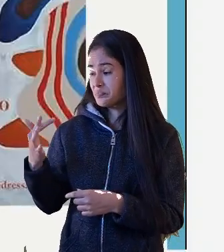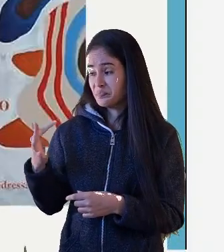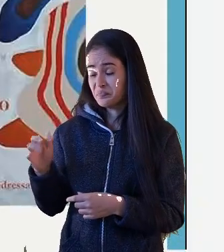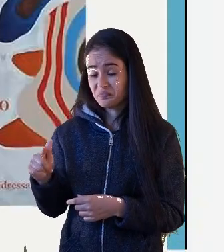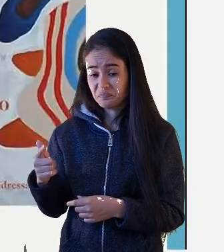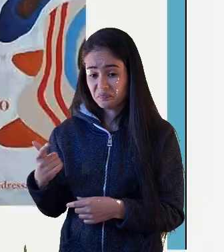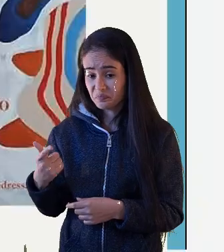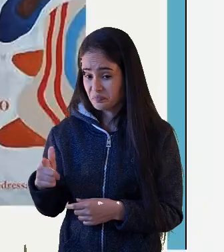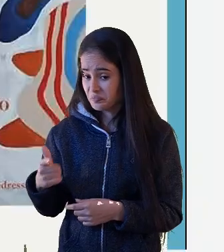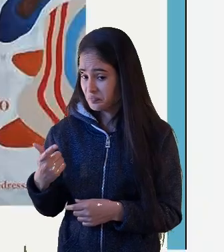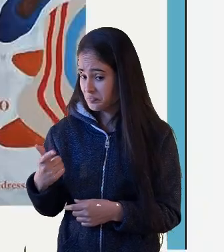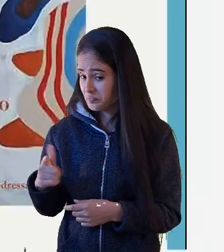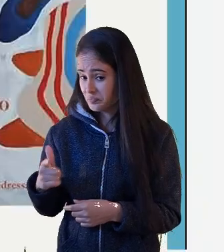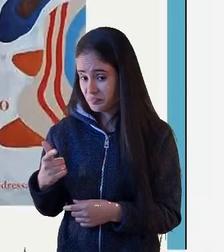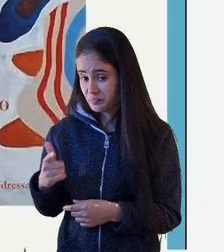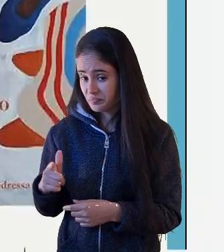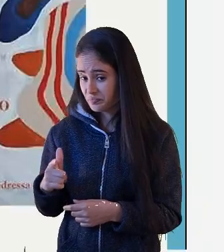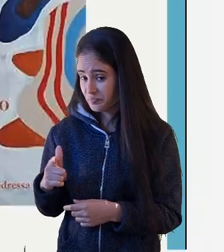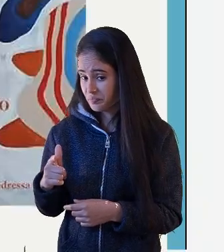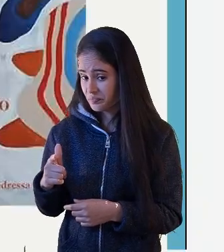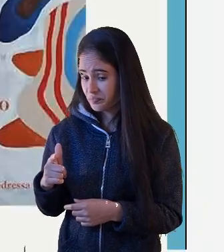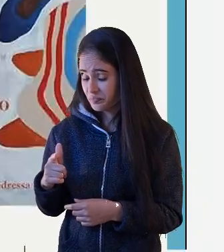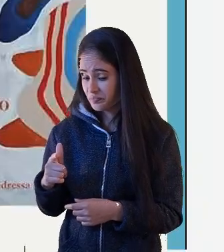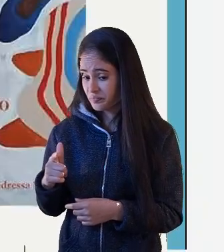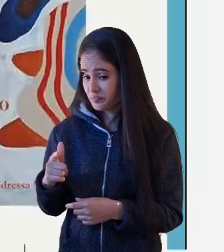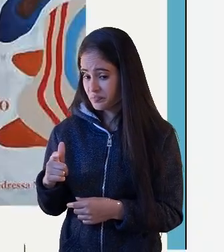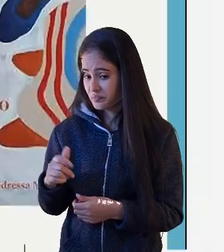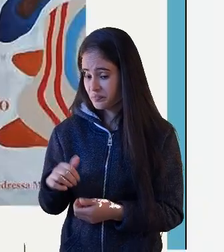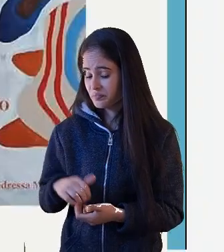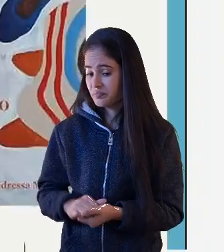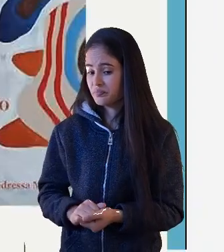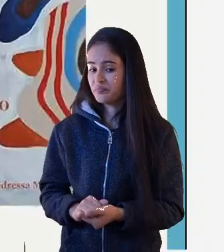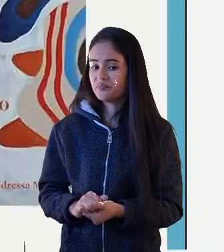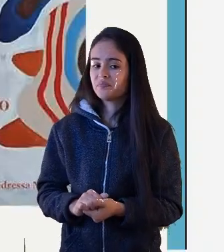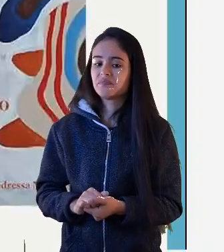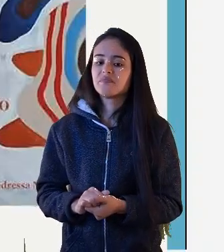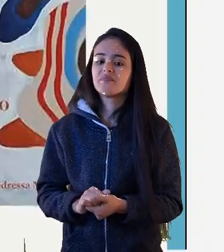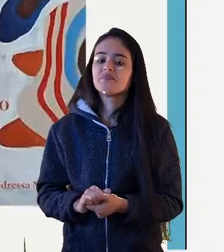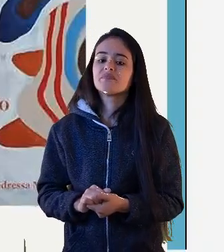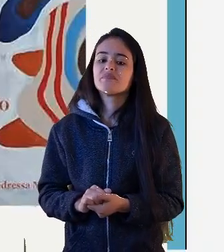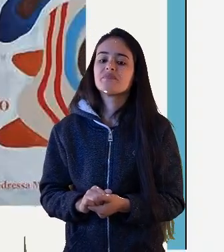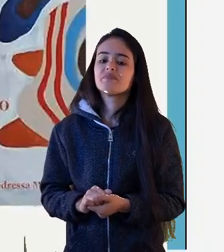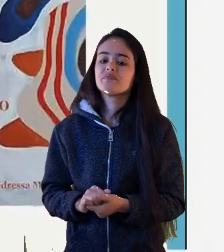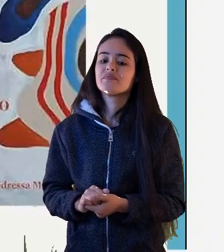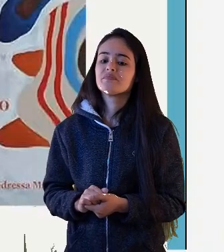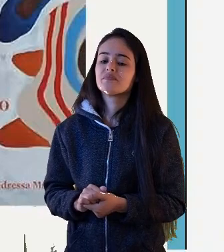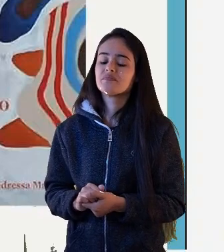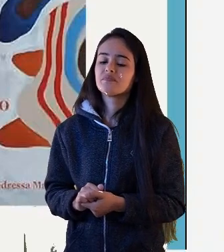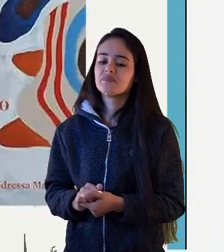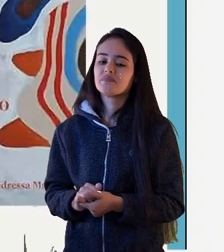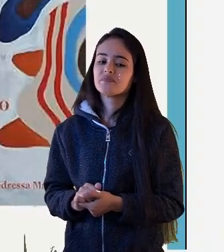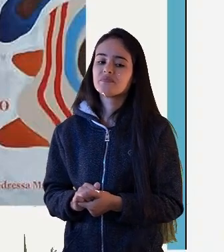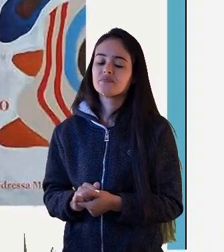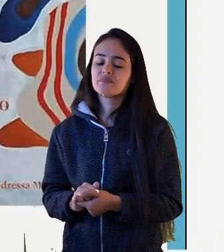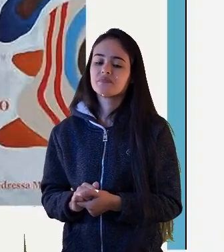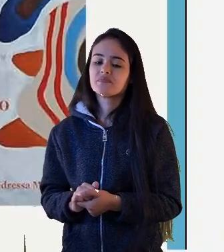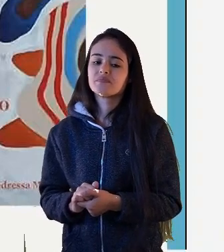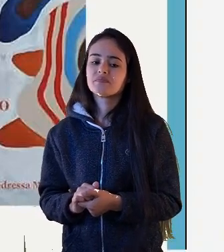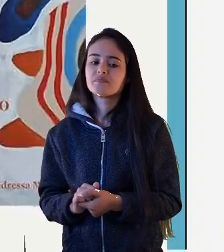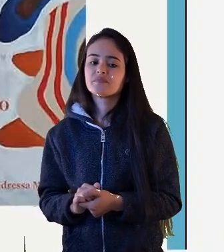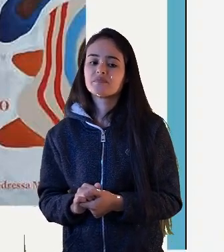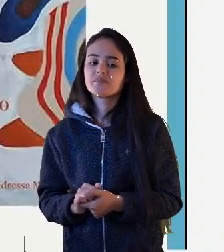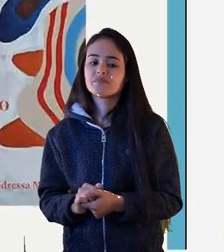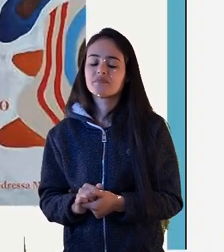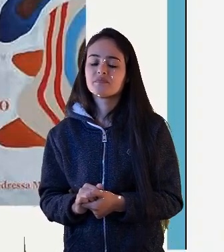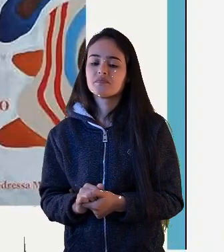legal. E a protagonista, ela também vai passar por esses percalços de não ter dinheiro para